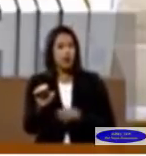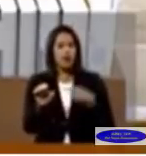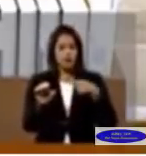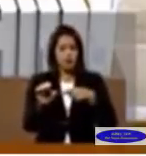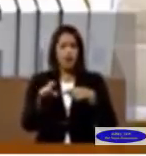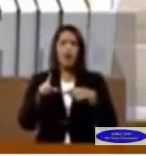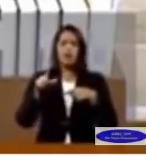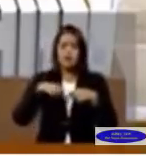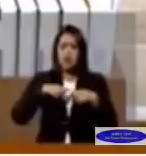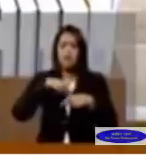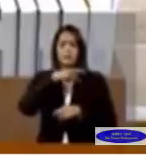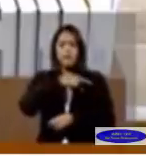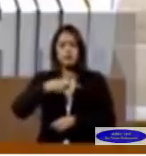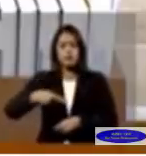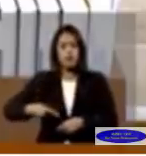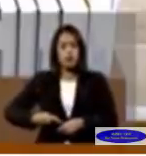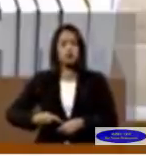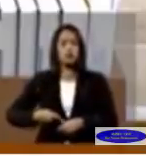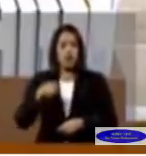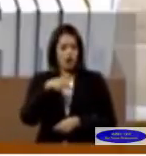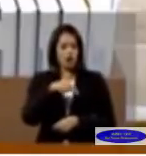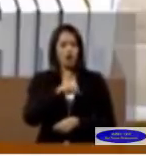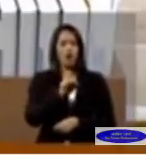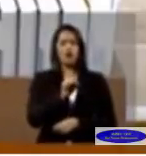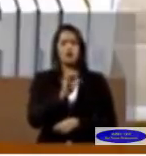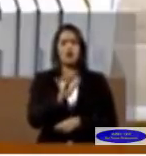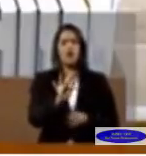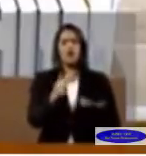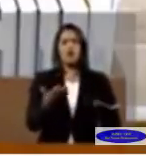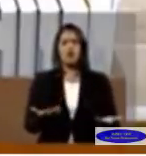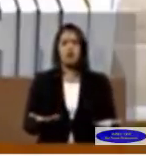ataques desse procurador à Justiça Eleitoral.